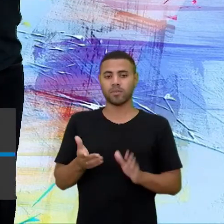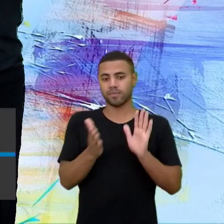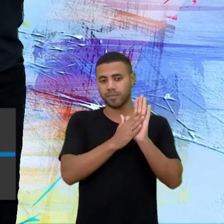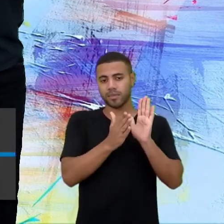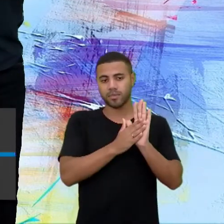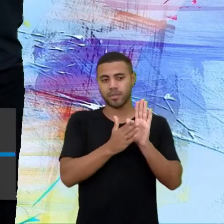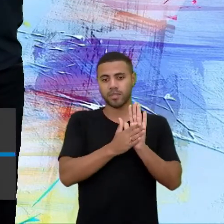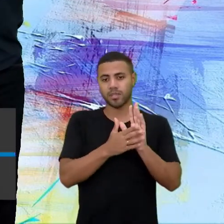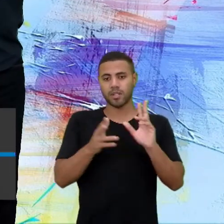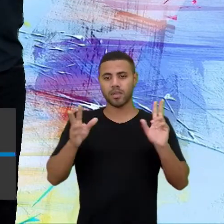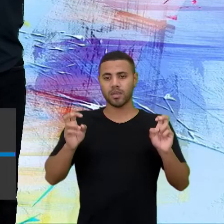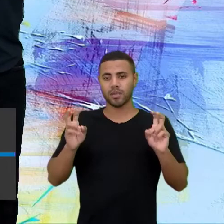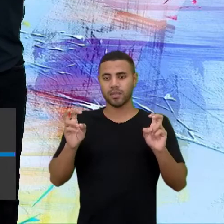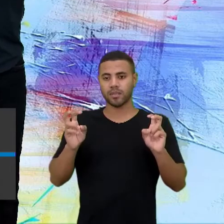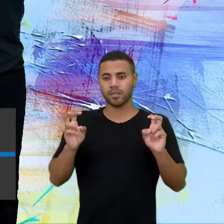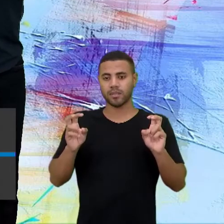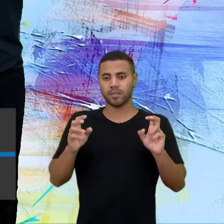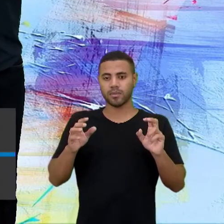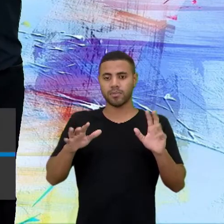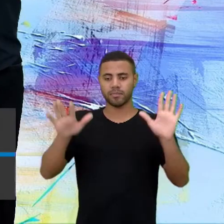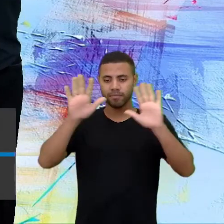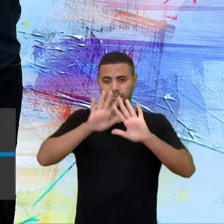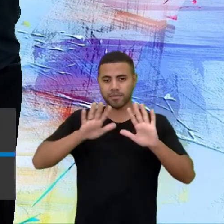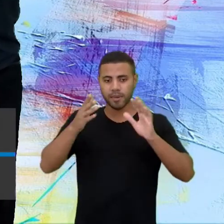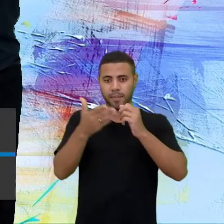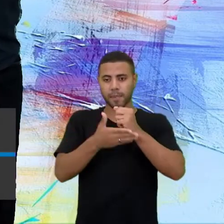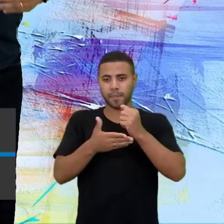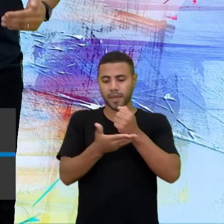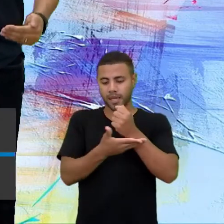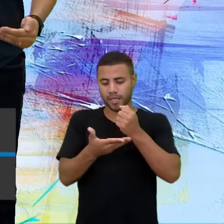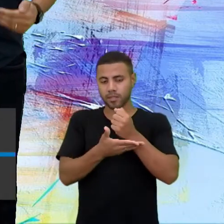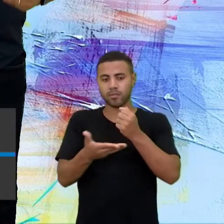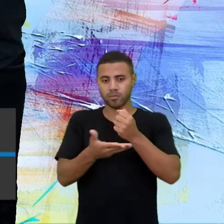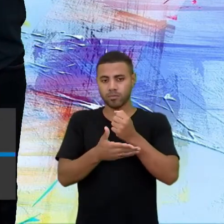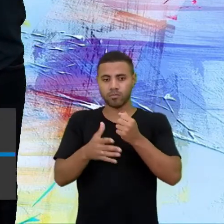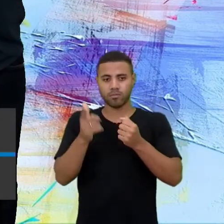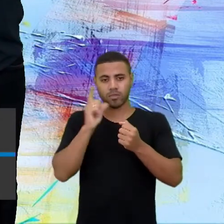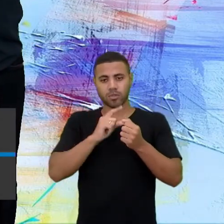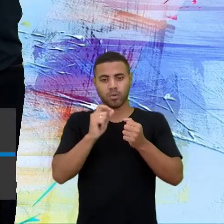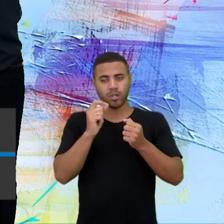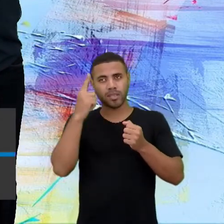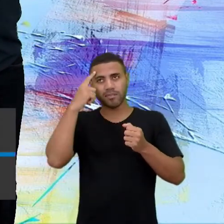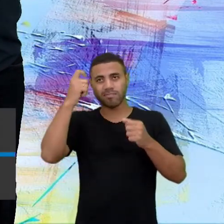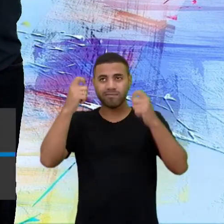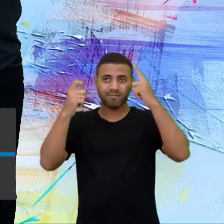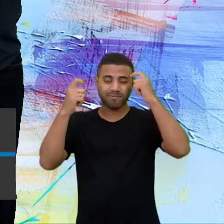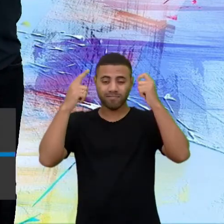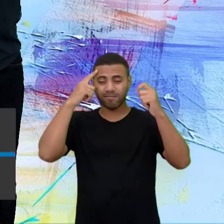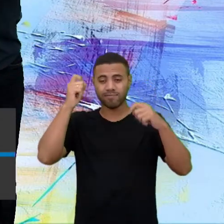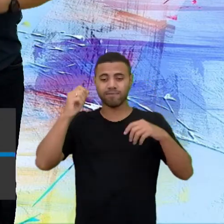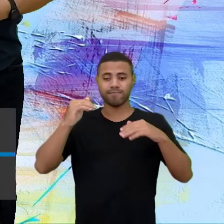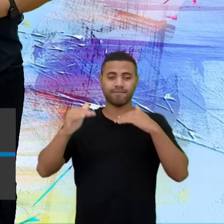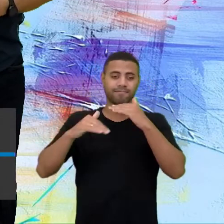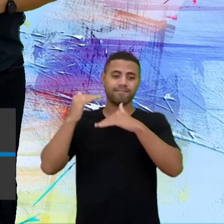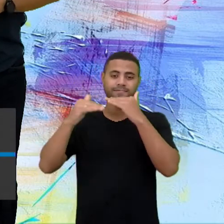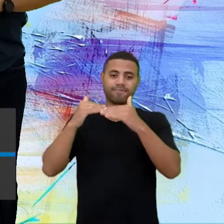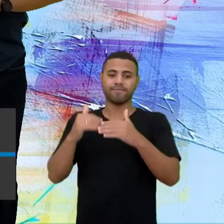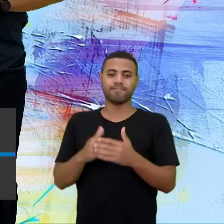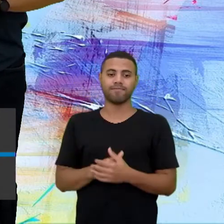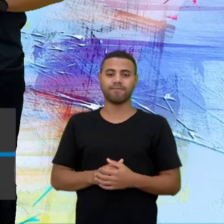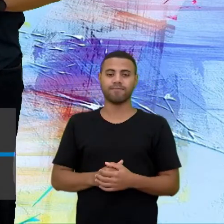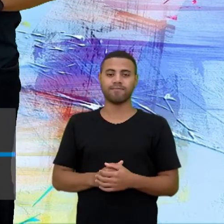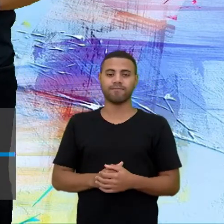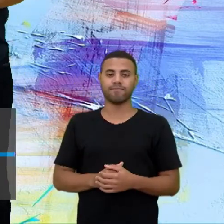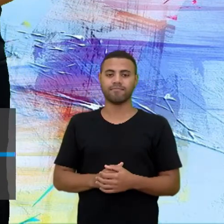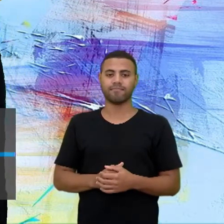que é uma espécie de mapa mental base para vocês, a partir daí fazer ele se desenvolver. Boa, Pro.